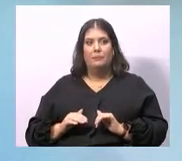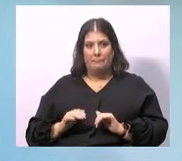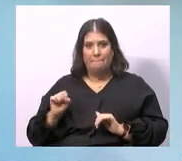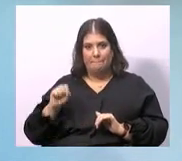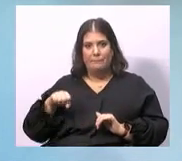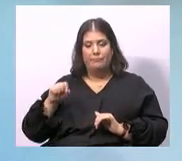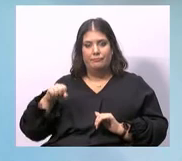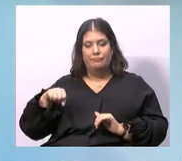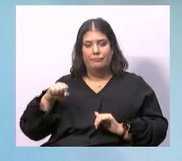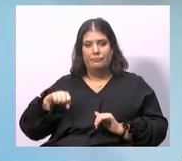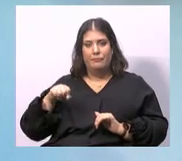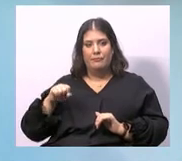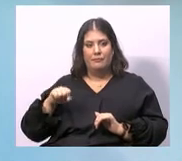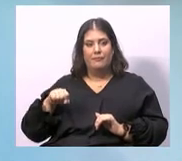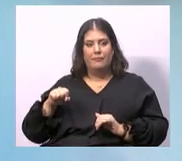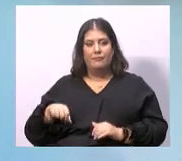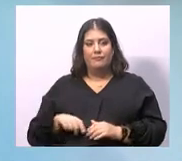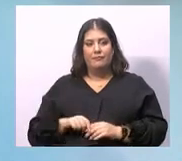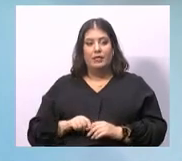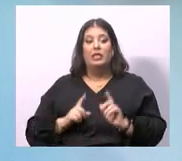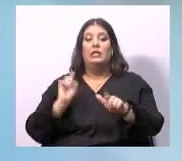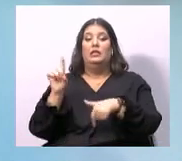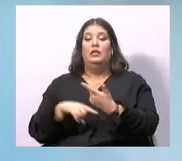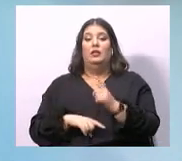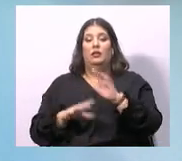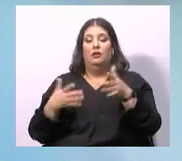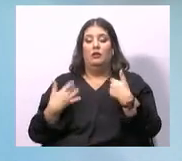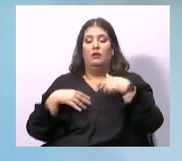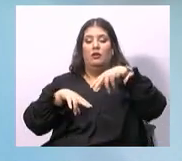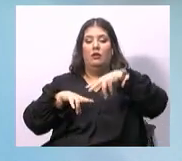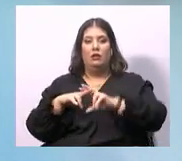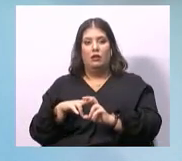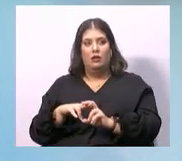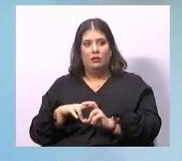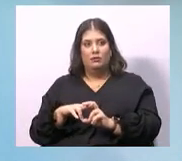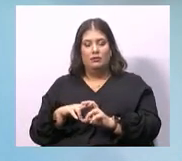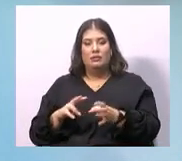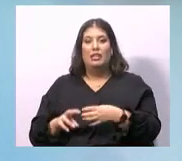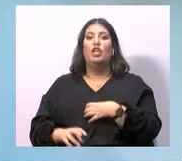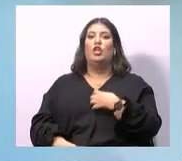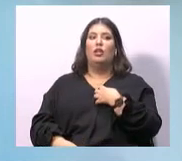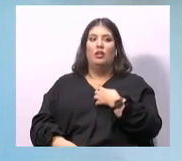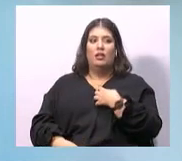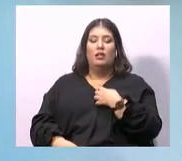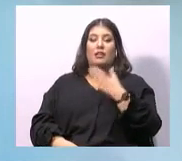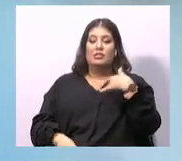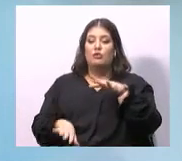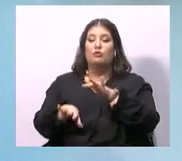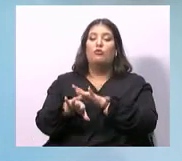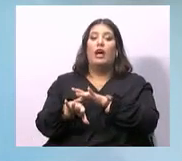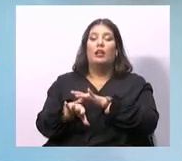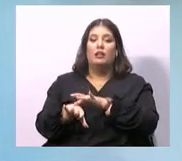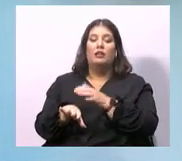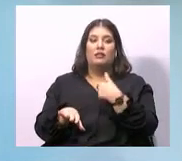certo, não é? Sim, Pronto. Sim. Depois, quando está parado, sente os pés muito frios, ao toque, mas